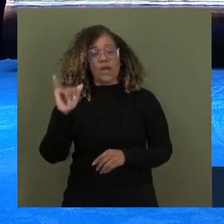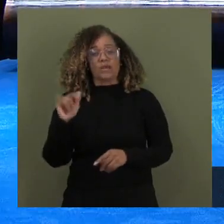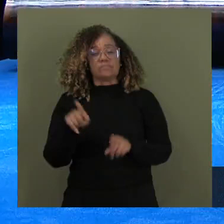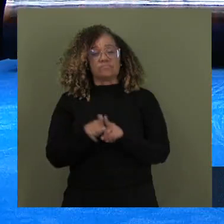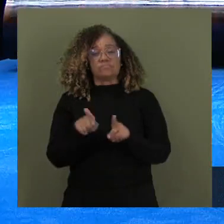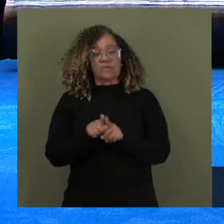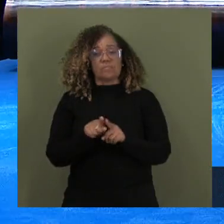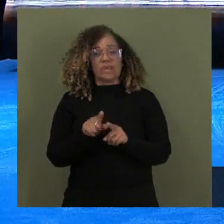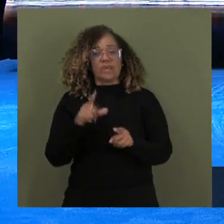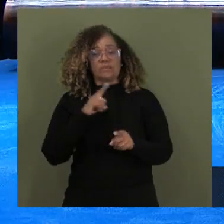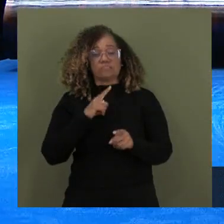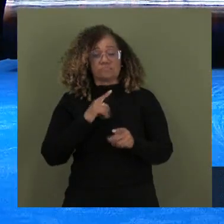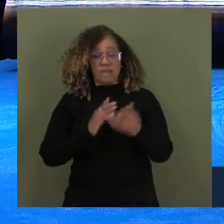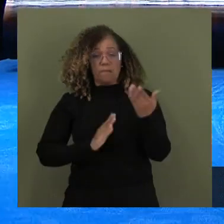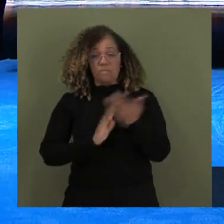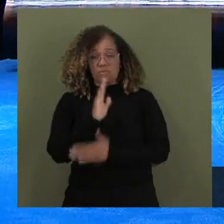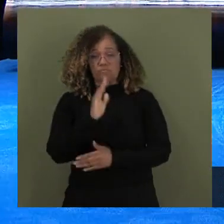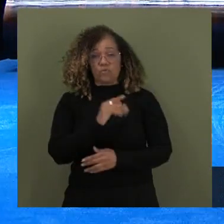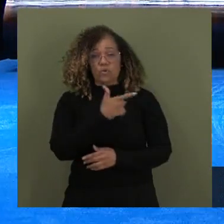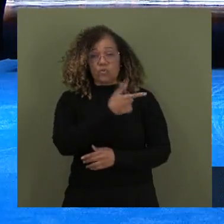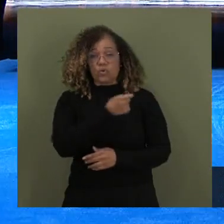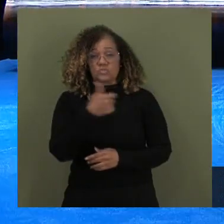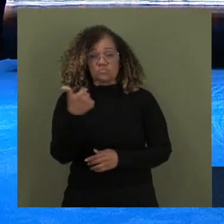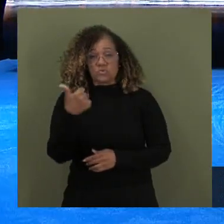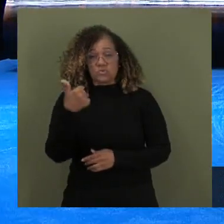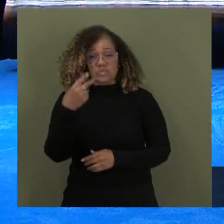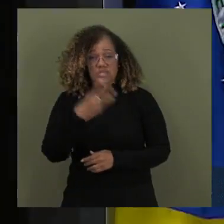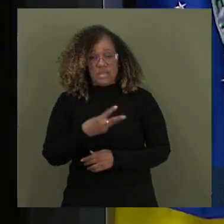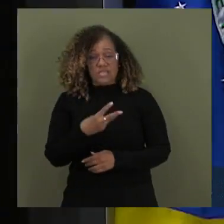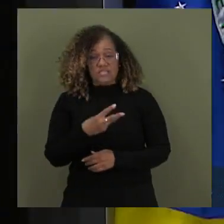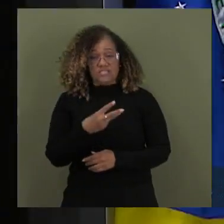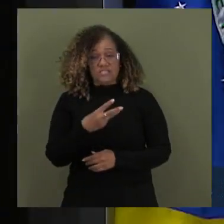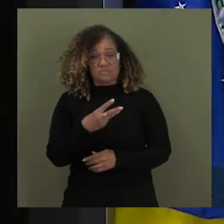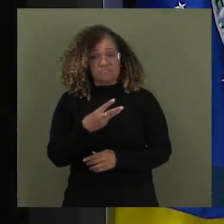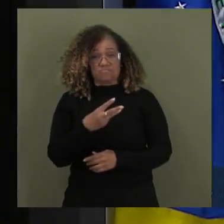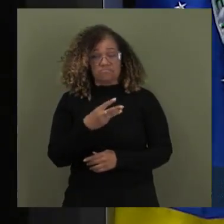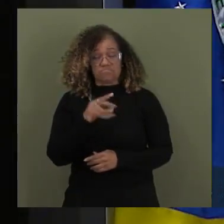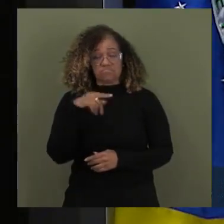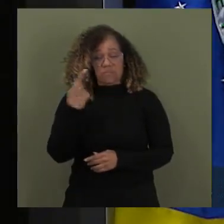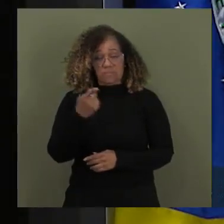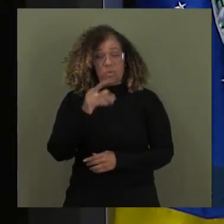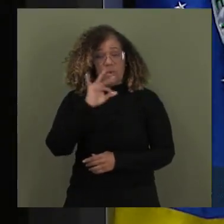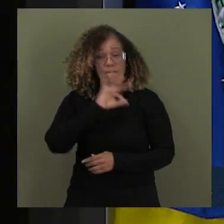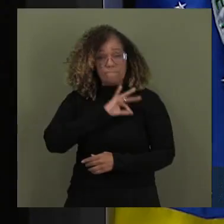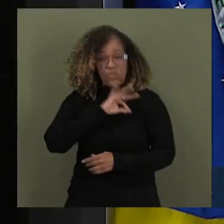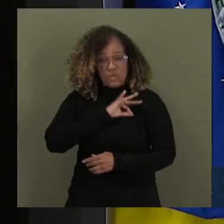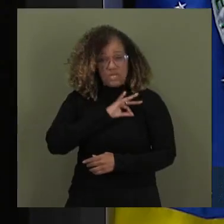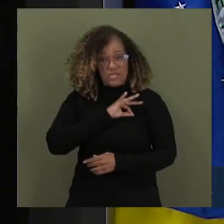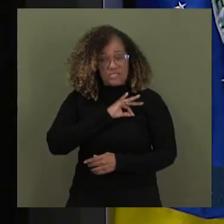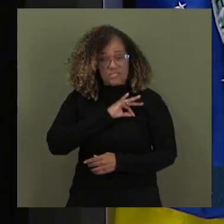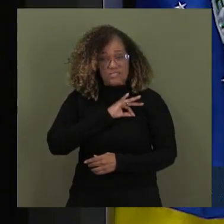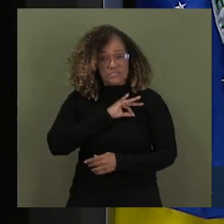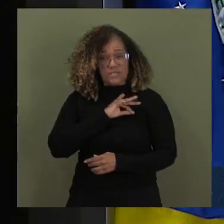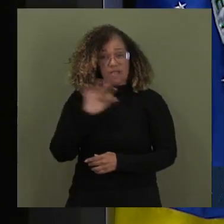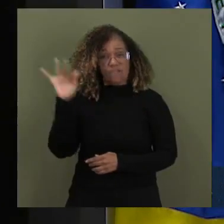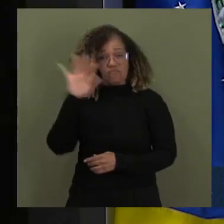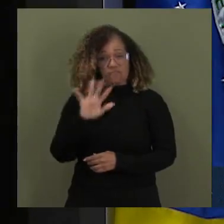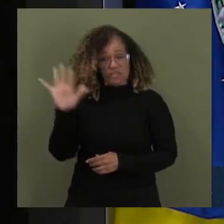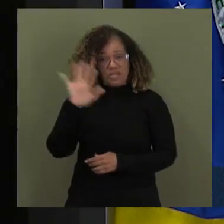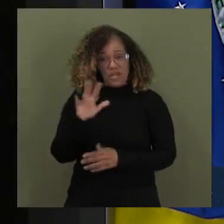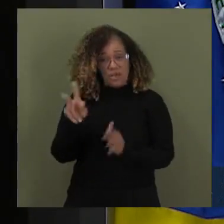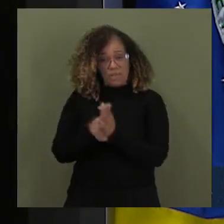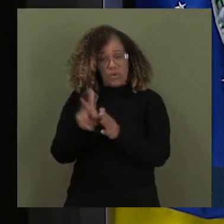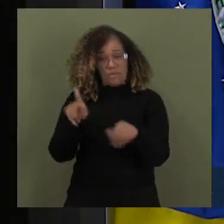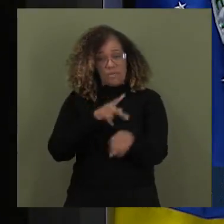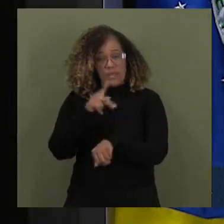de 2013. De lá para cá, segundo a polícia, como se fosse a Polícia Federal Uruguaia, houve um